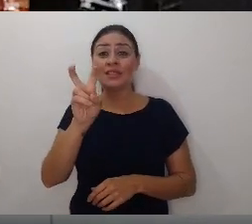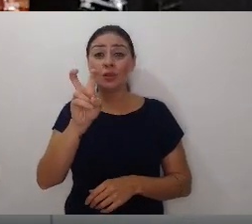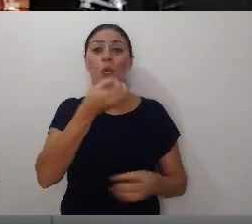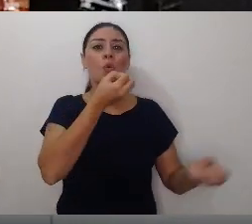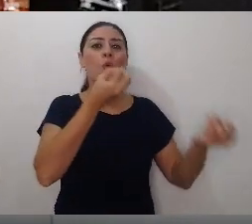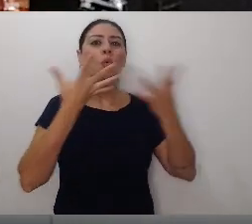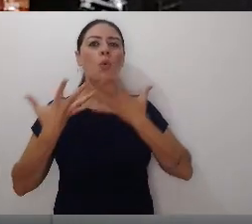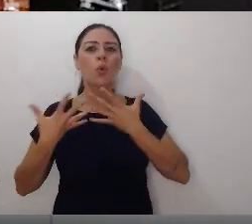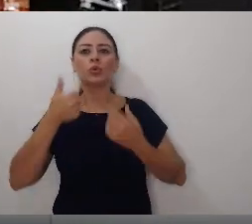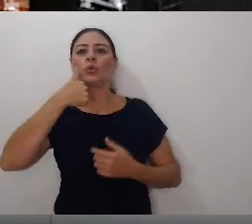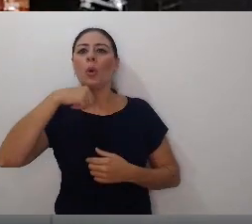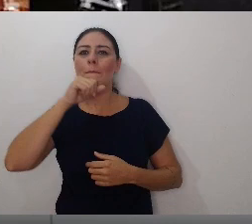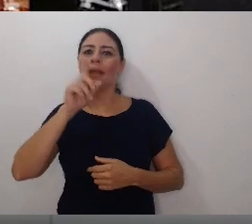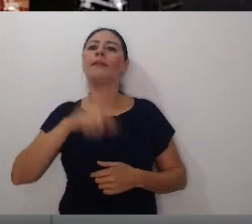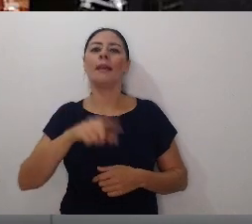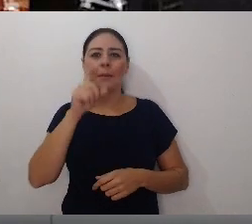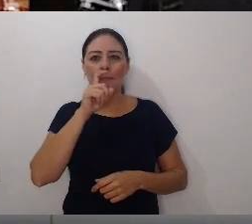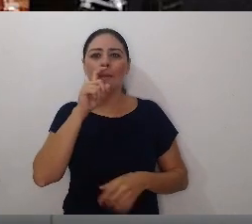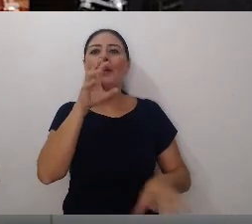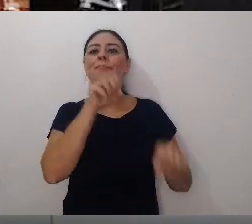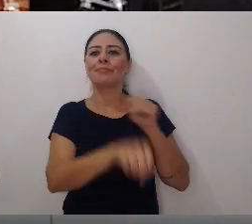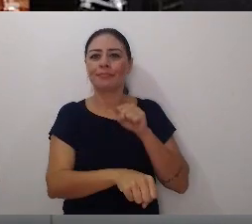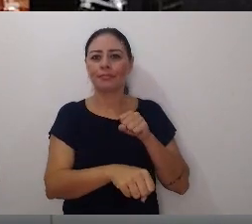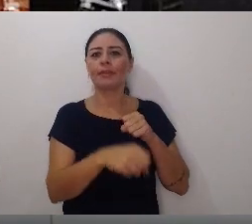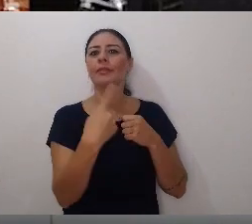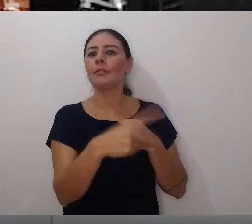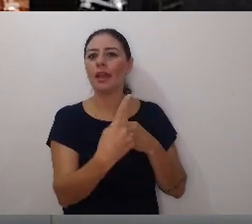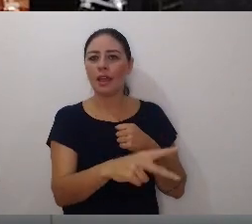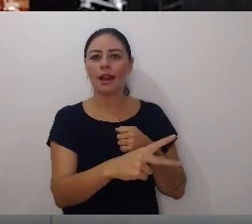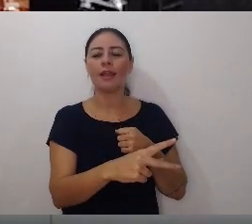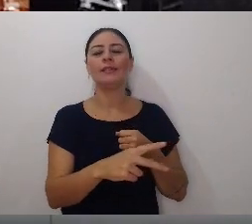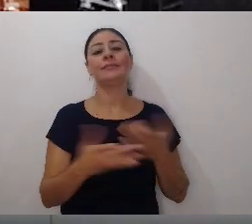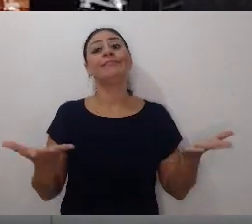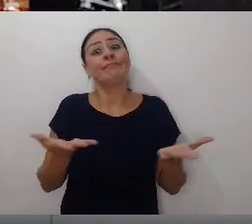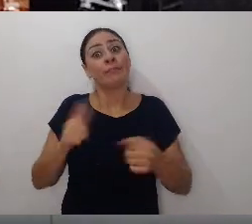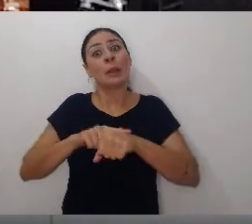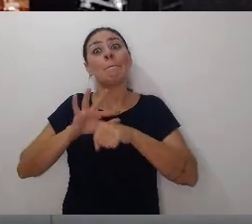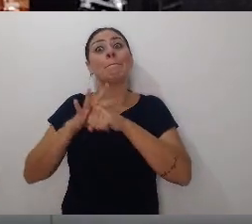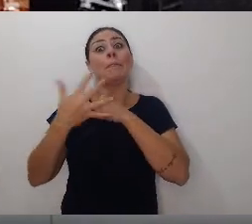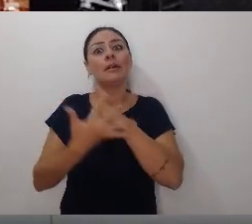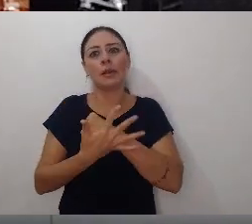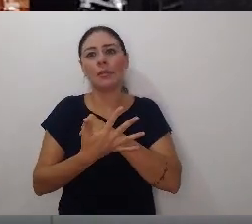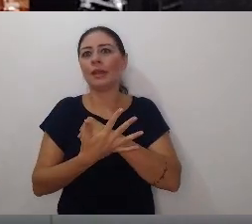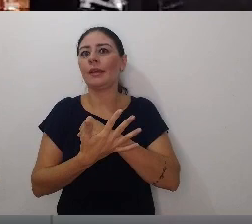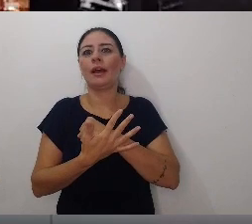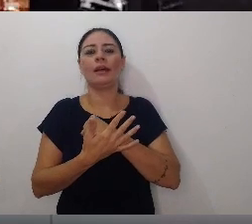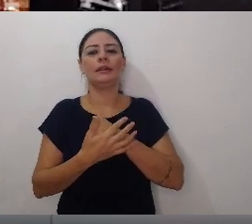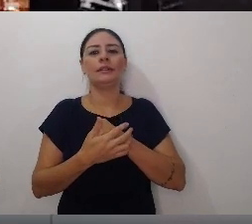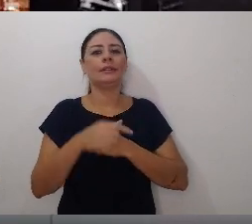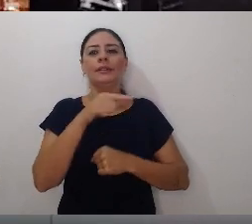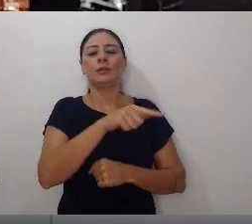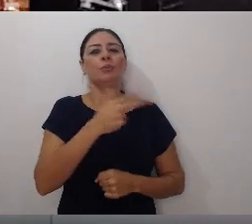é assadura. E foi indo. Quando o menino tinha 5 anos, ele foi contar que era o pai. Então, porque a